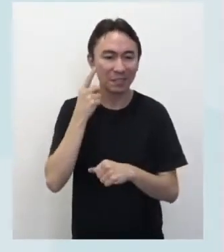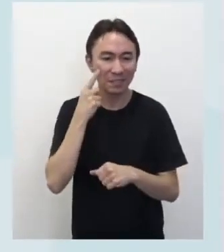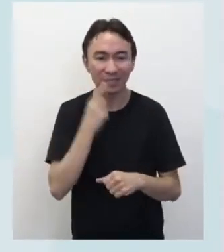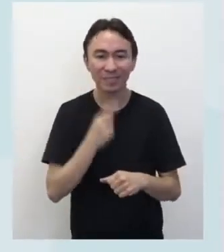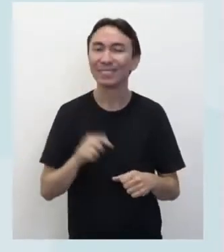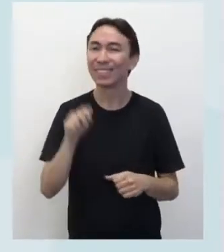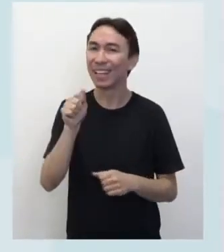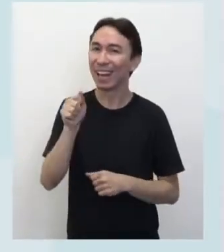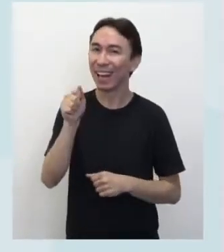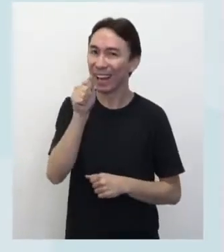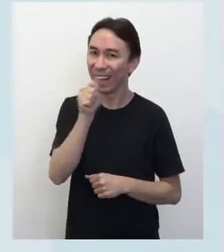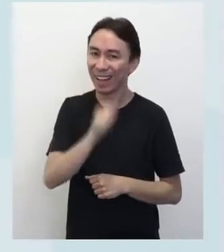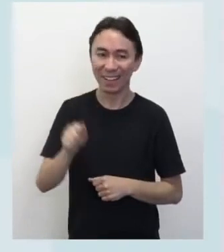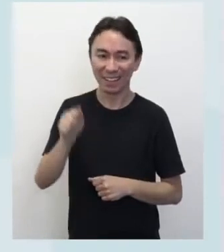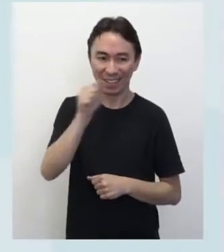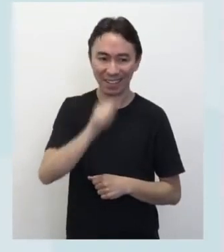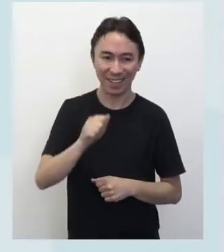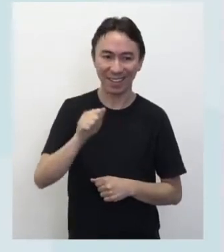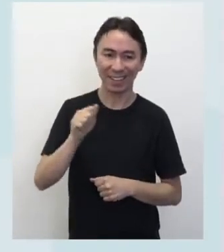já viram,